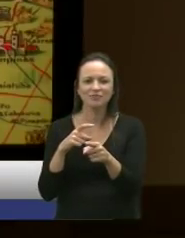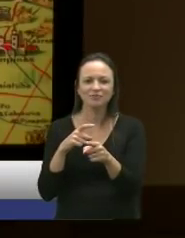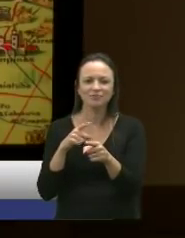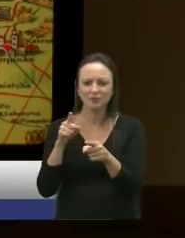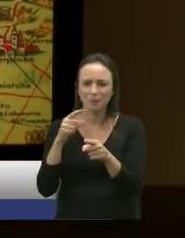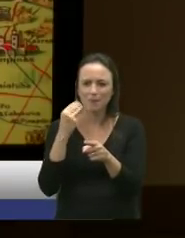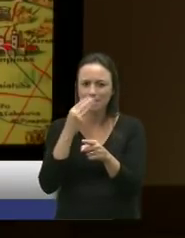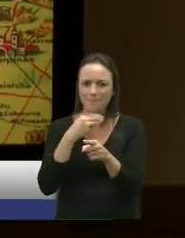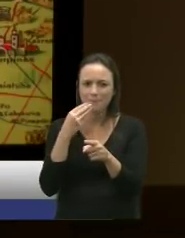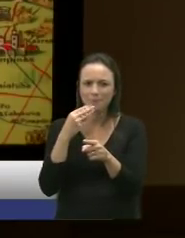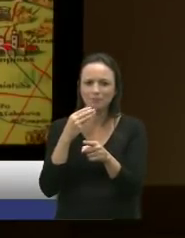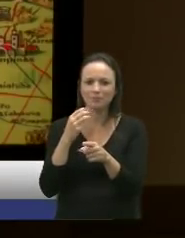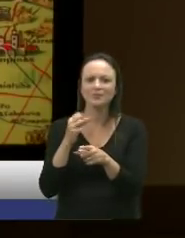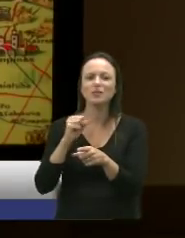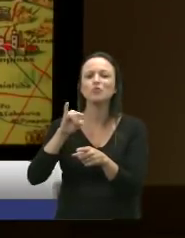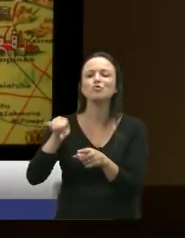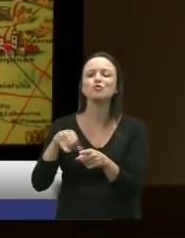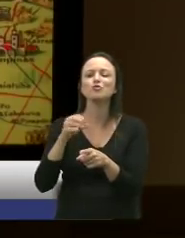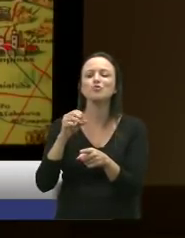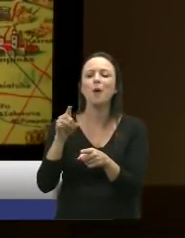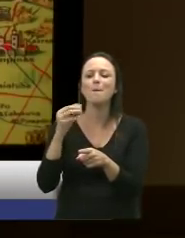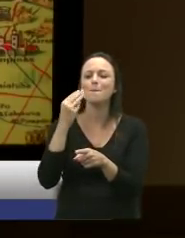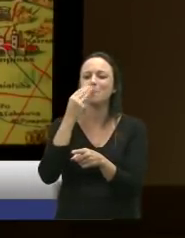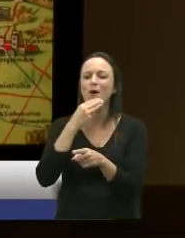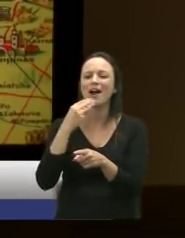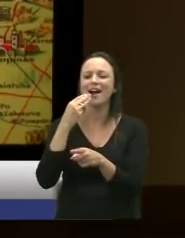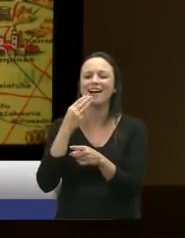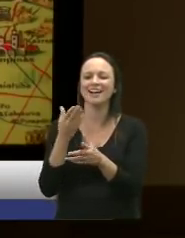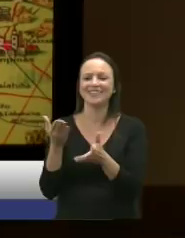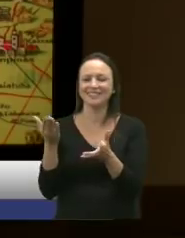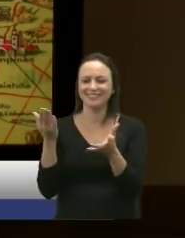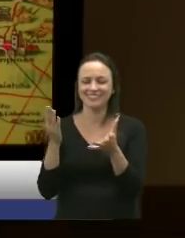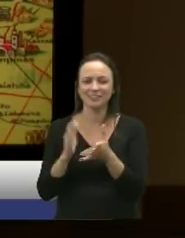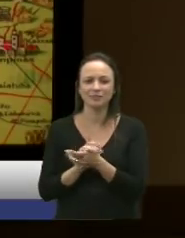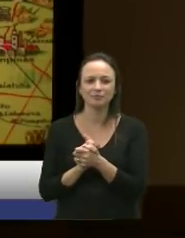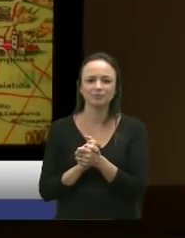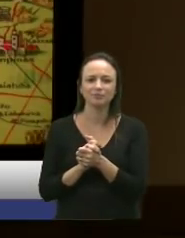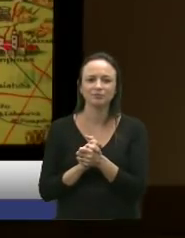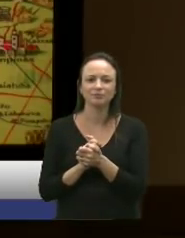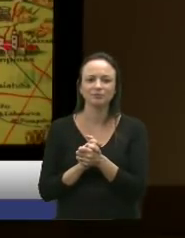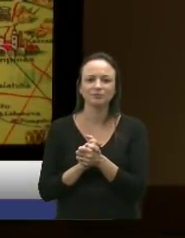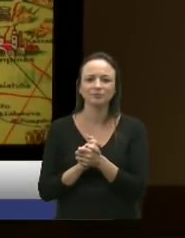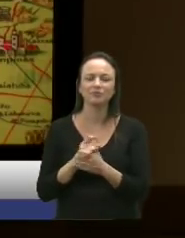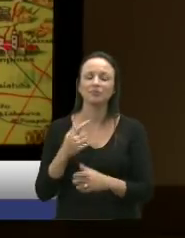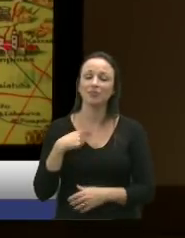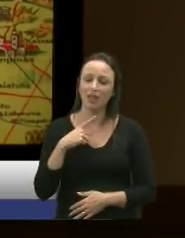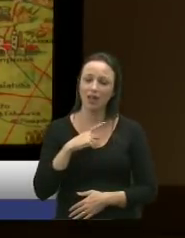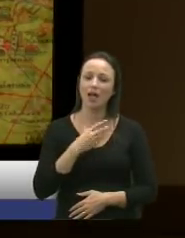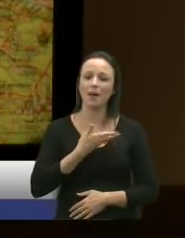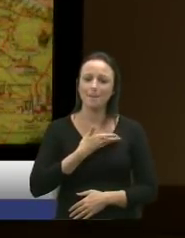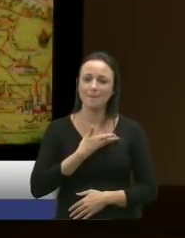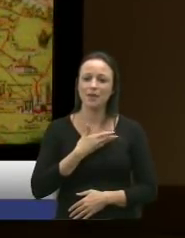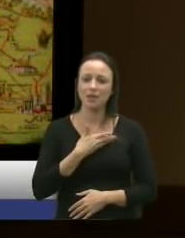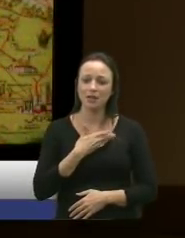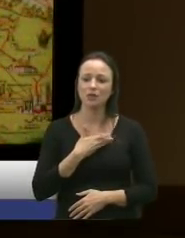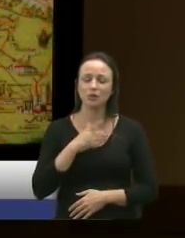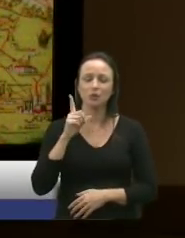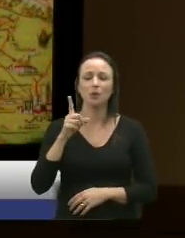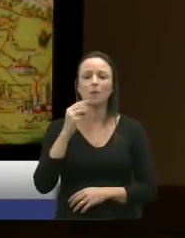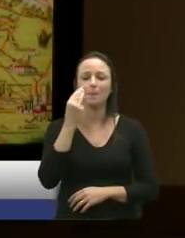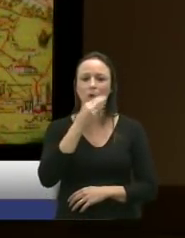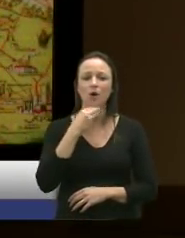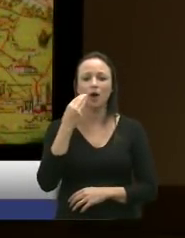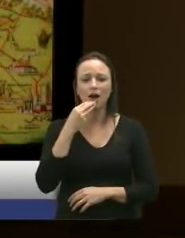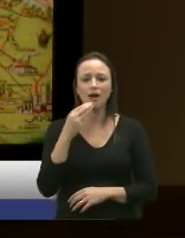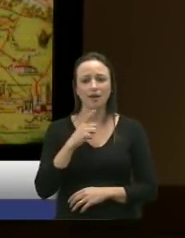Bocaina? São João da Bocaina. Saudosa Bocaina. Sabe que tinha um amigo nosso de lá de Bocaina que acabou sendo